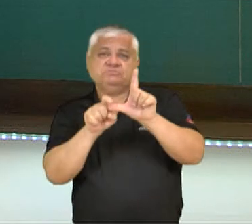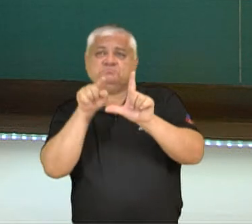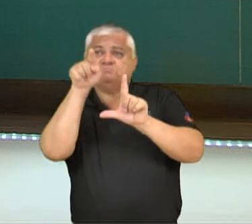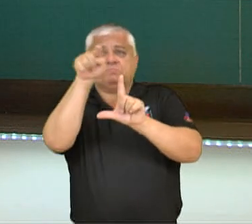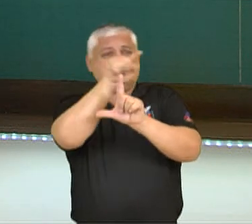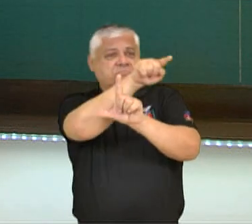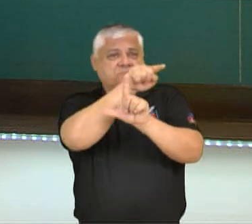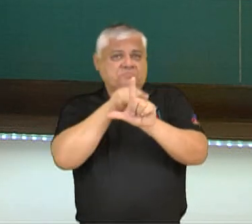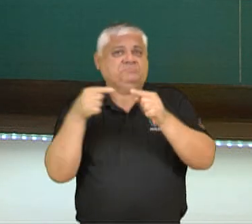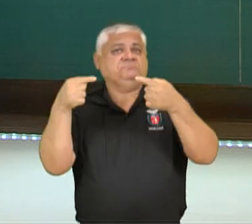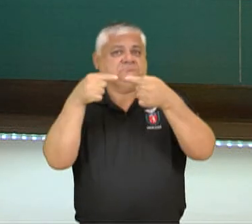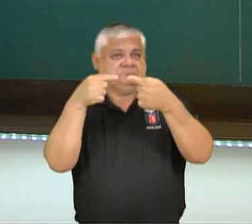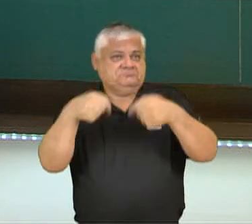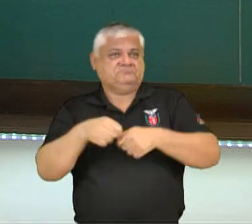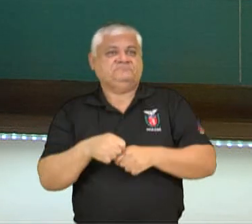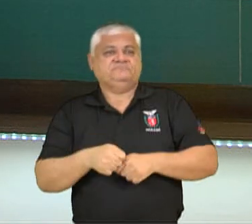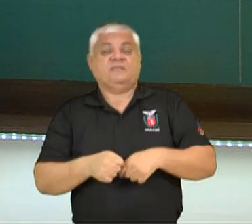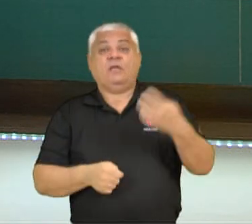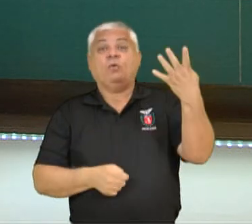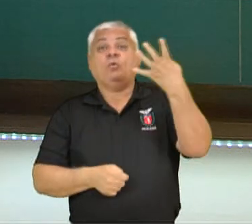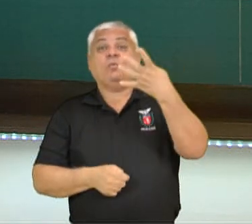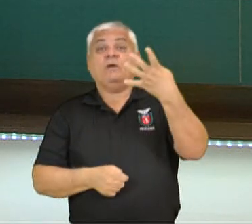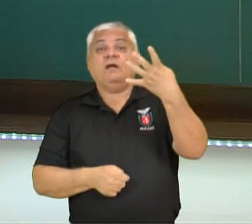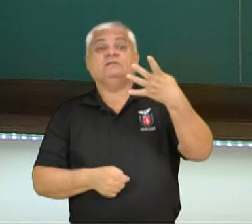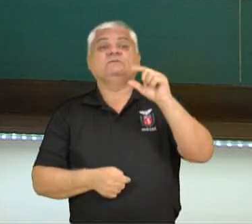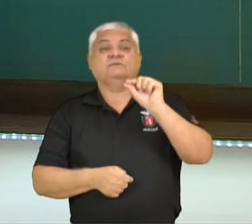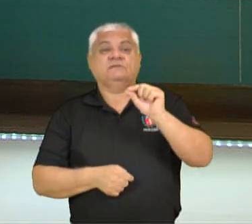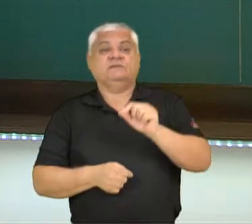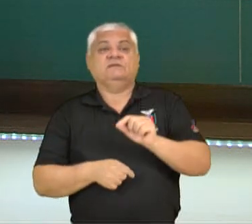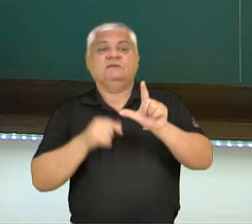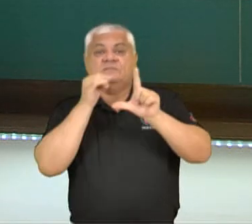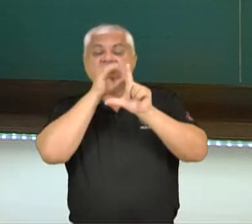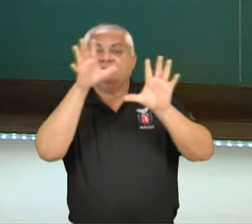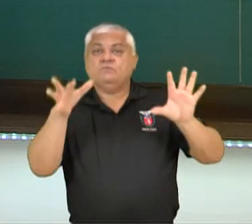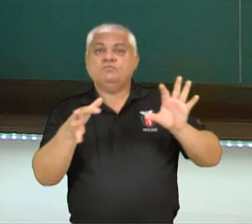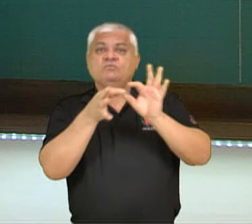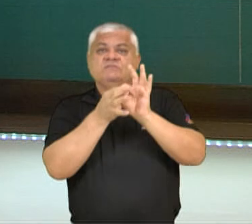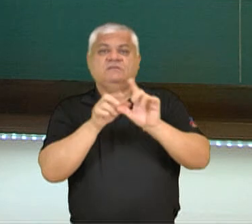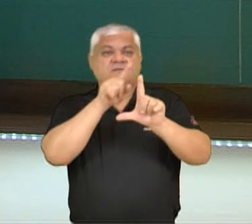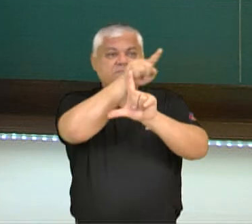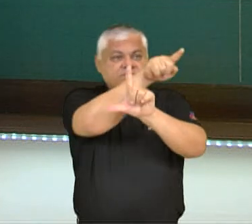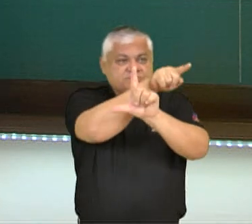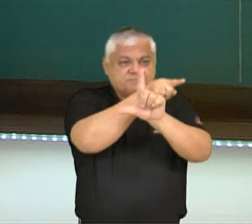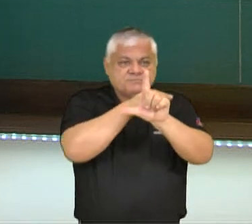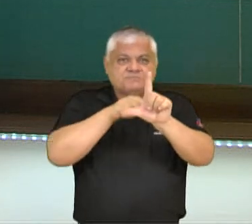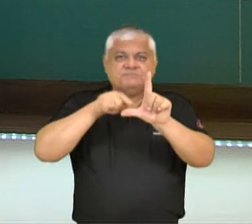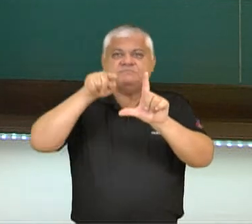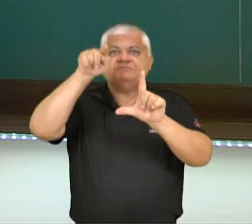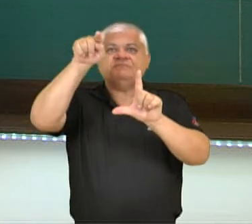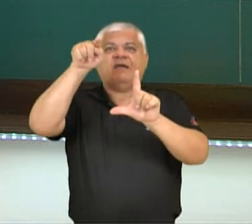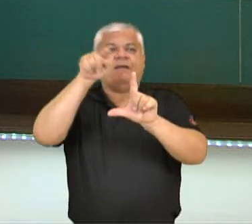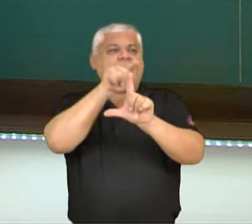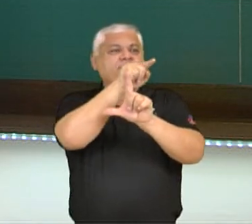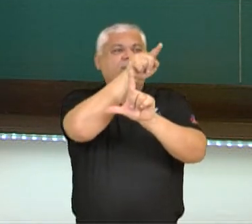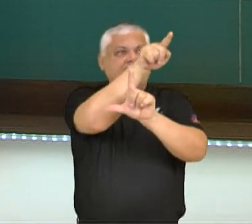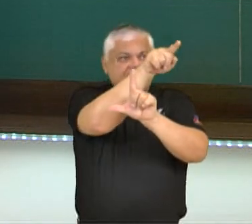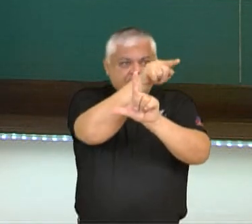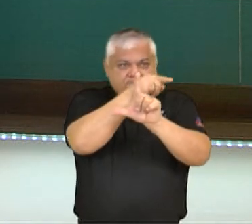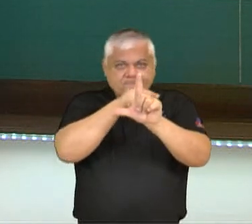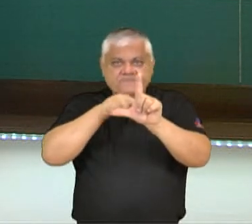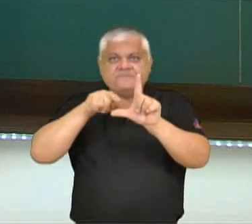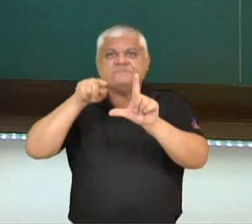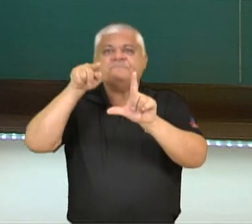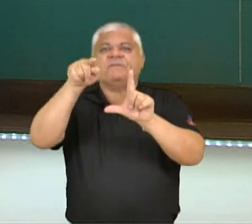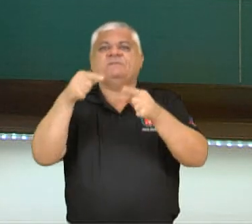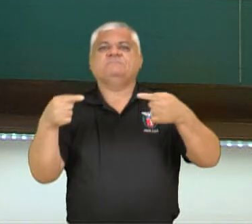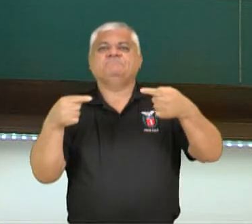adequadamente. E por último, né, no quarto momento, eu posso unir esses pontos e, né, sabendo que é uma parábola, fica um